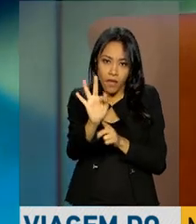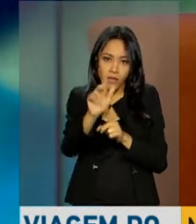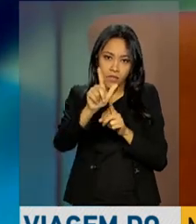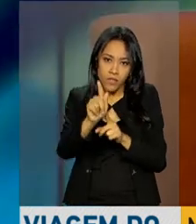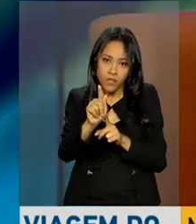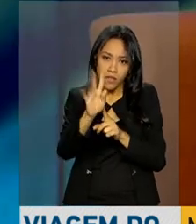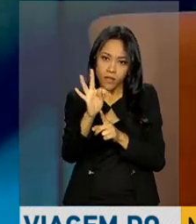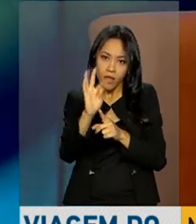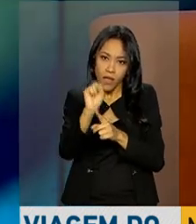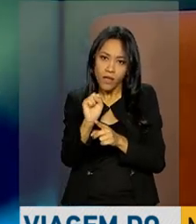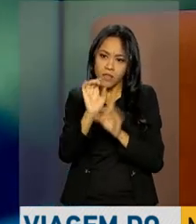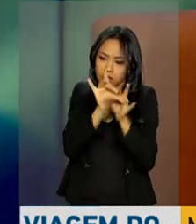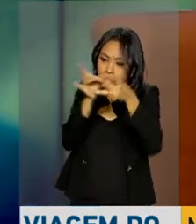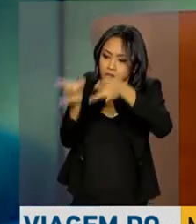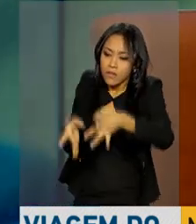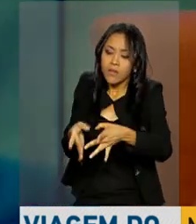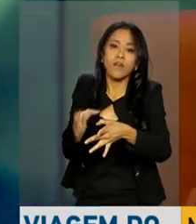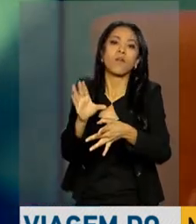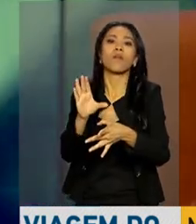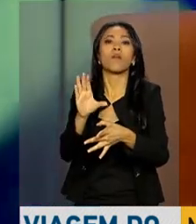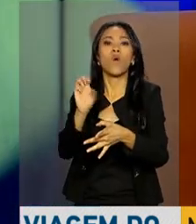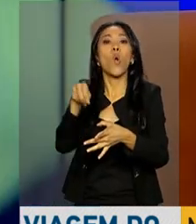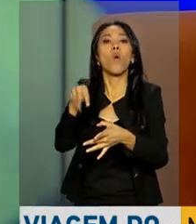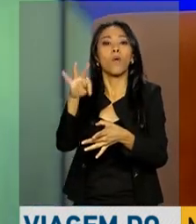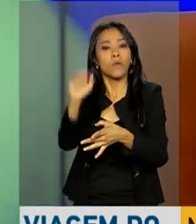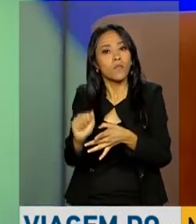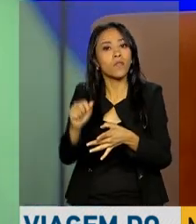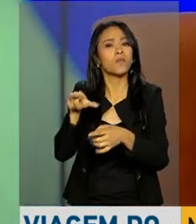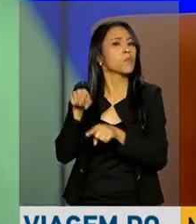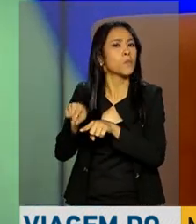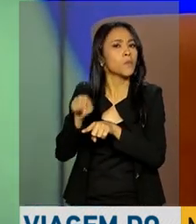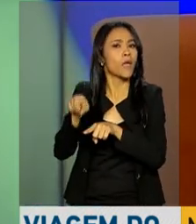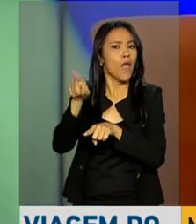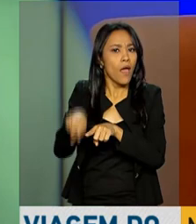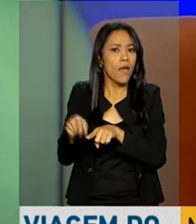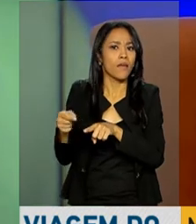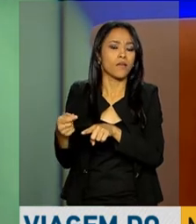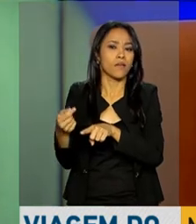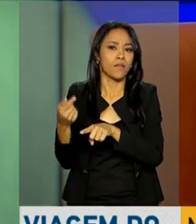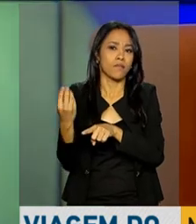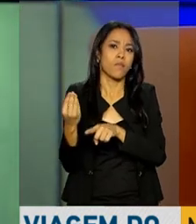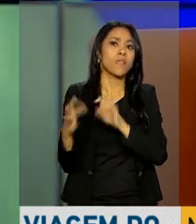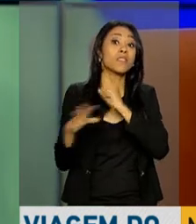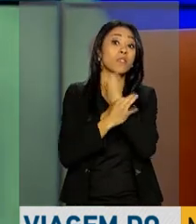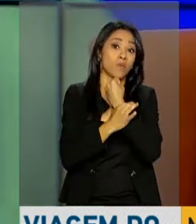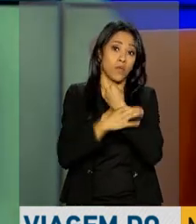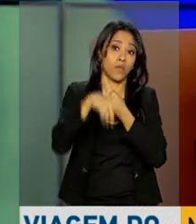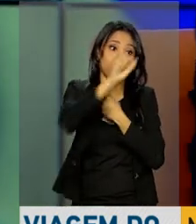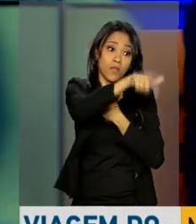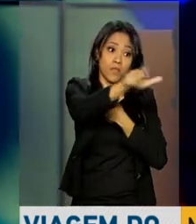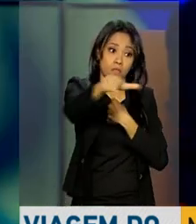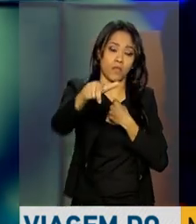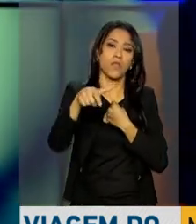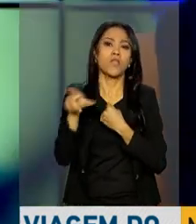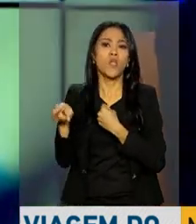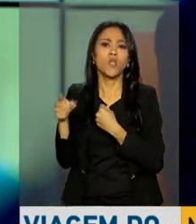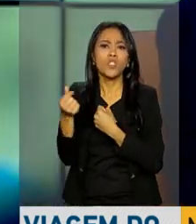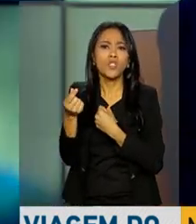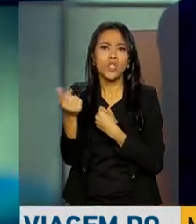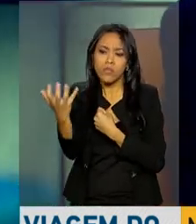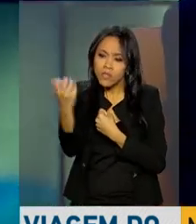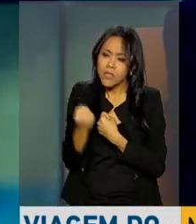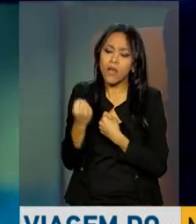Tempo de Serviço, que é um instrumento para garantir os trabalhadores, né? E nós liberamos essas